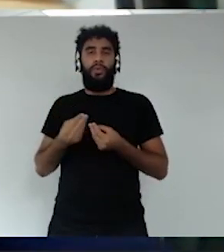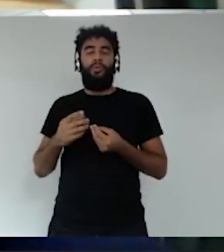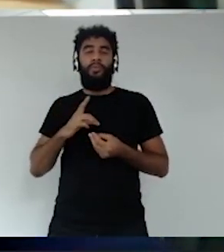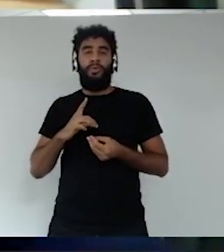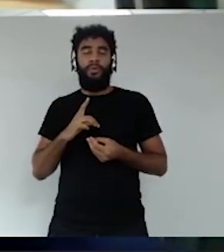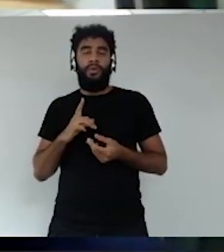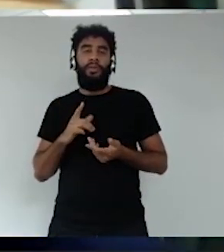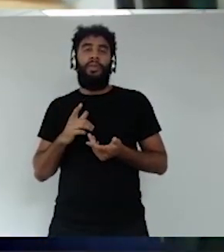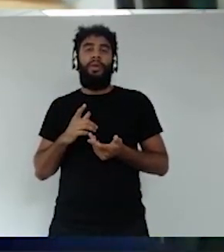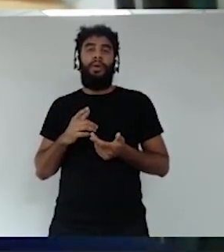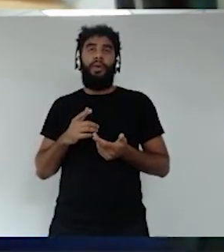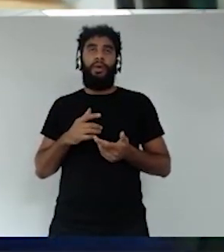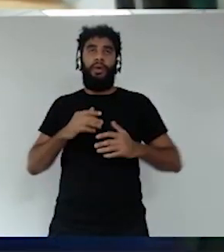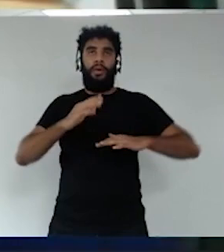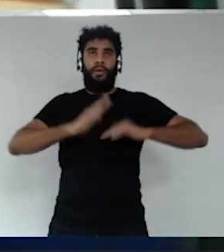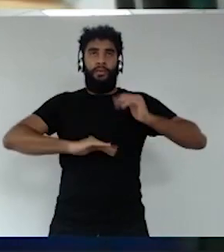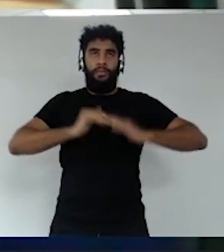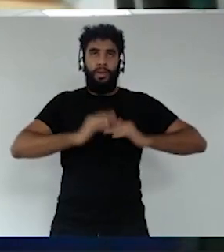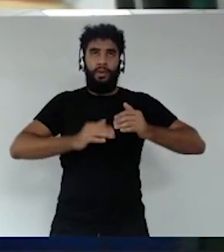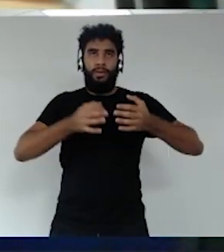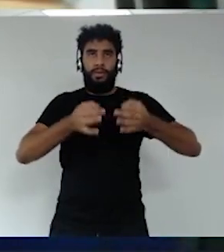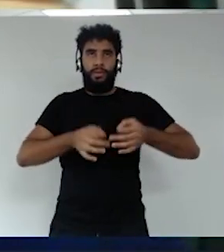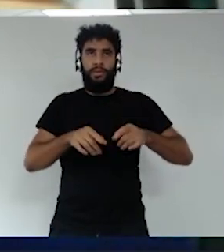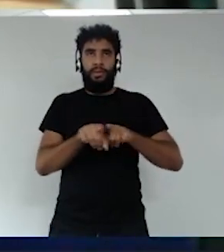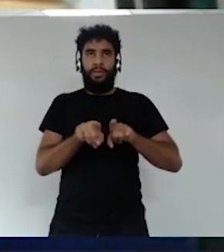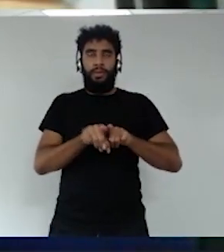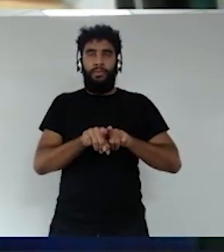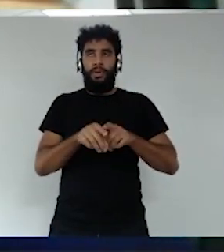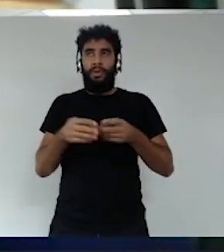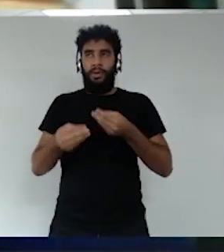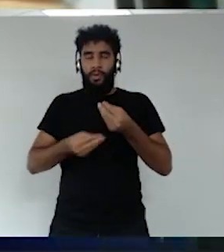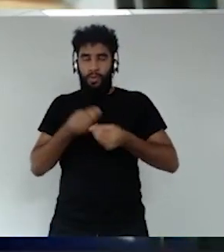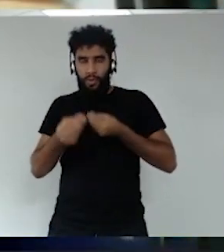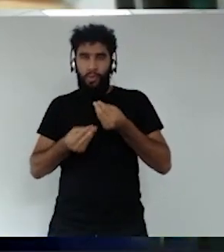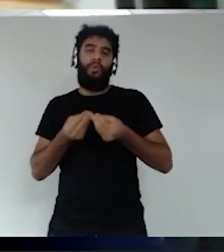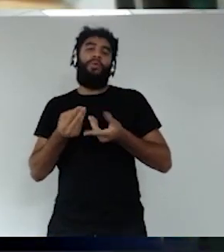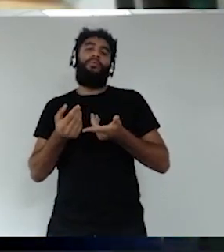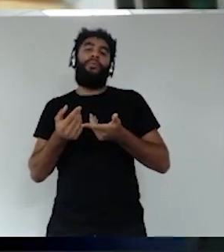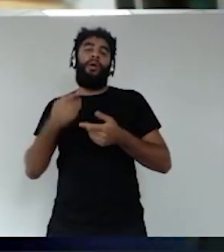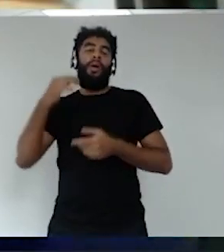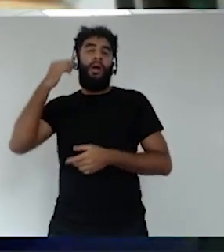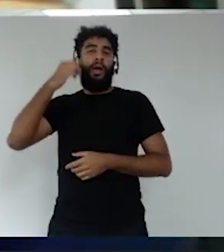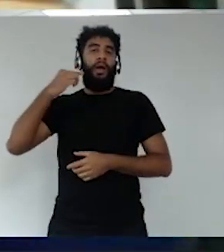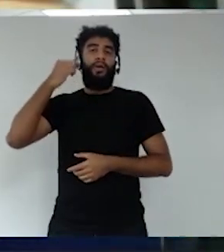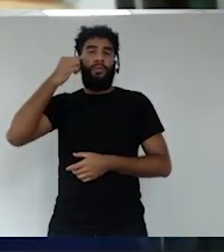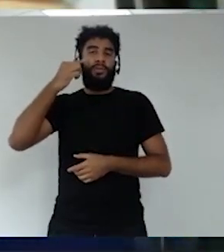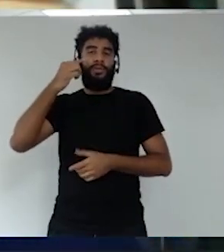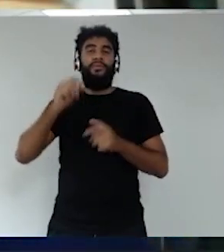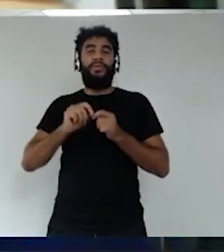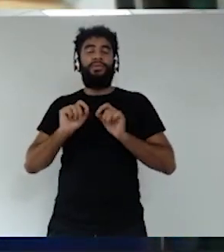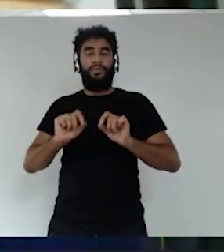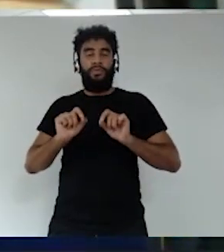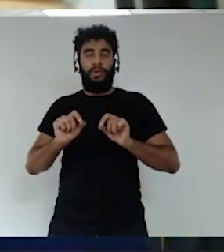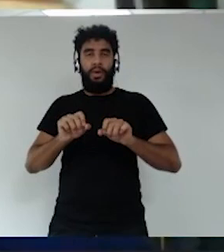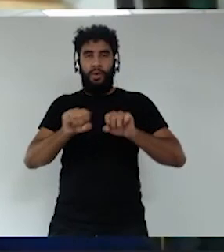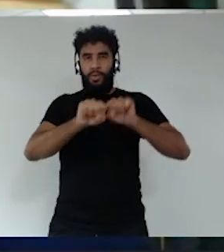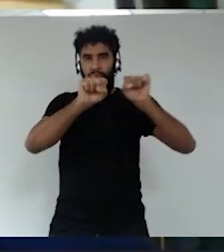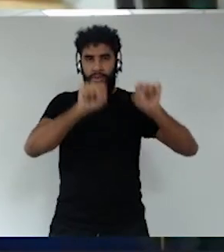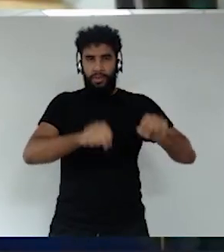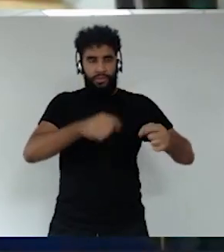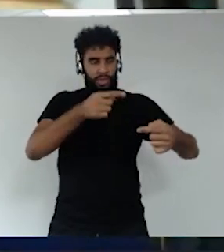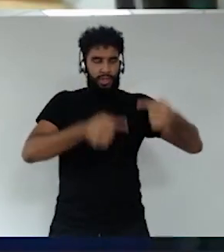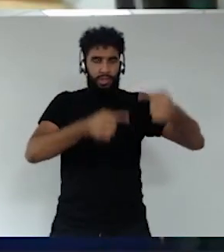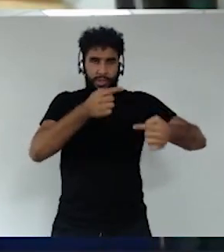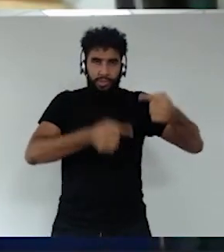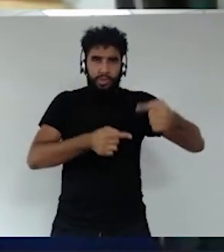práticas colaborativas, né, na advocacia, o desenho do sistema de disputas, os escritórios,